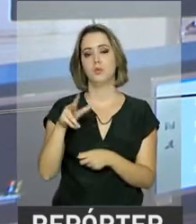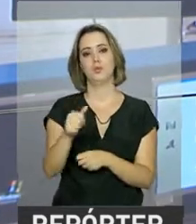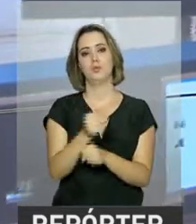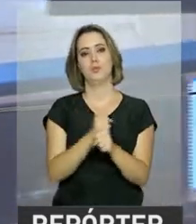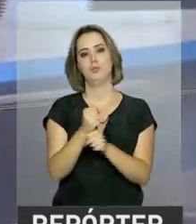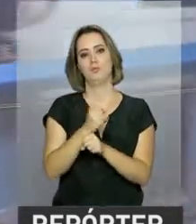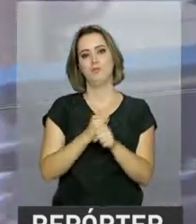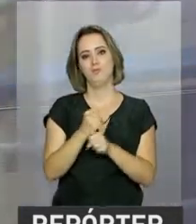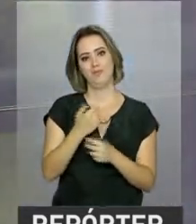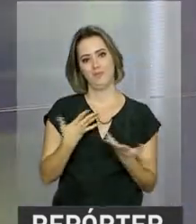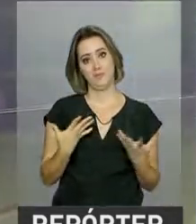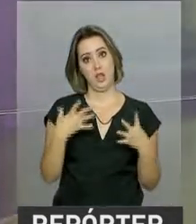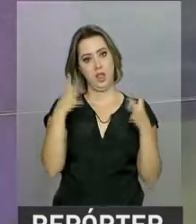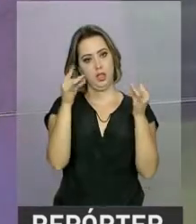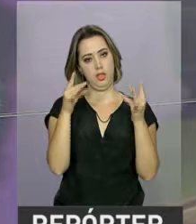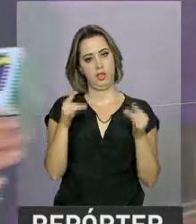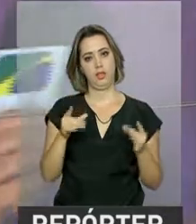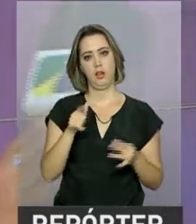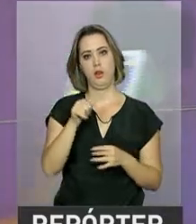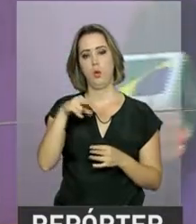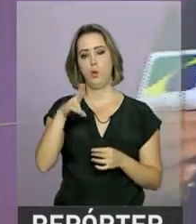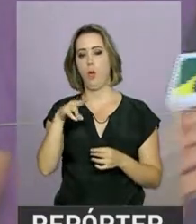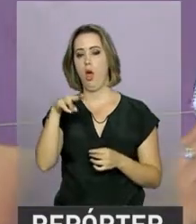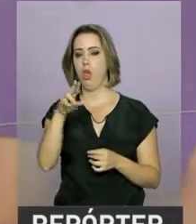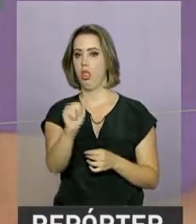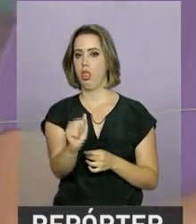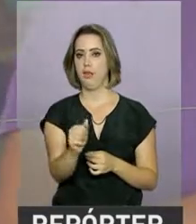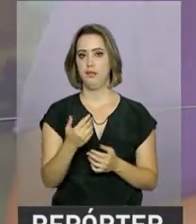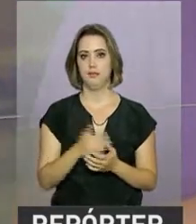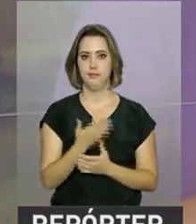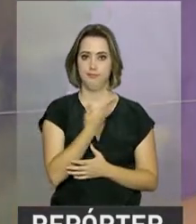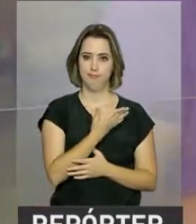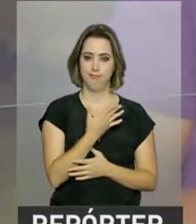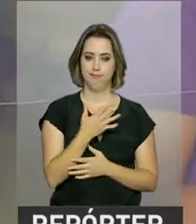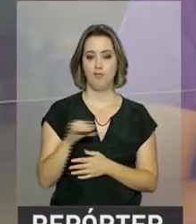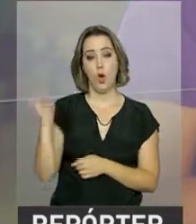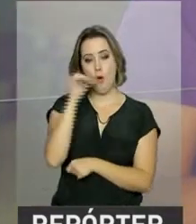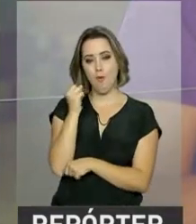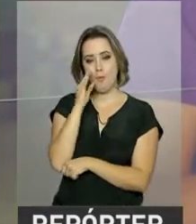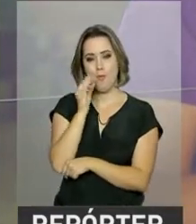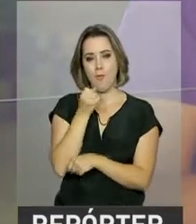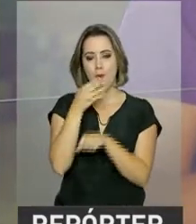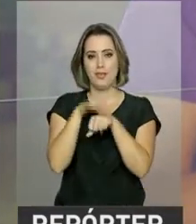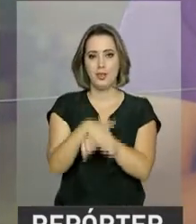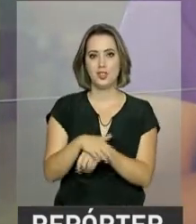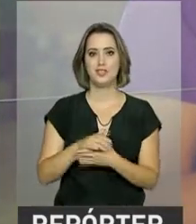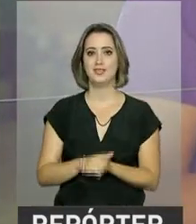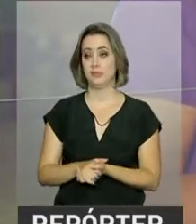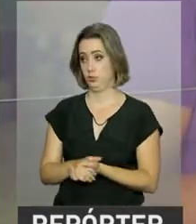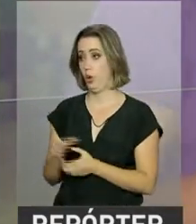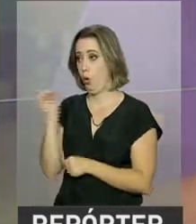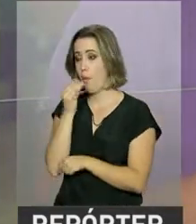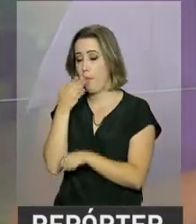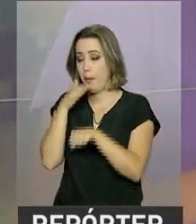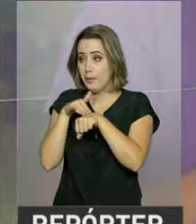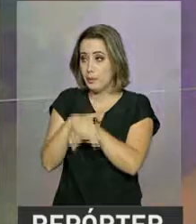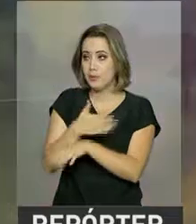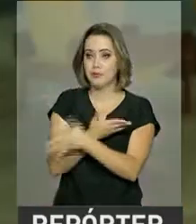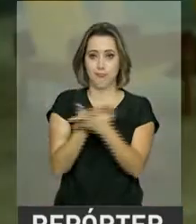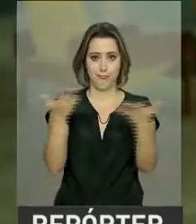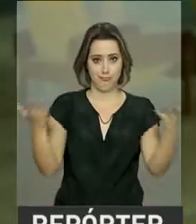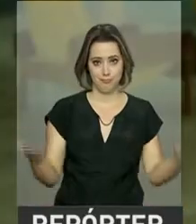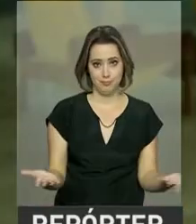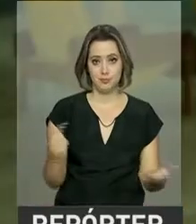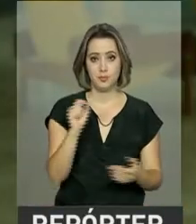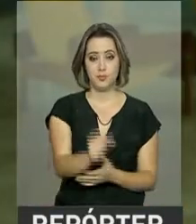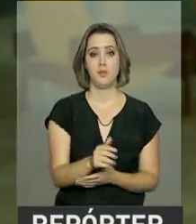4,36%. E quem tem os detalhes ao vivo para a gente é a repórter Luana Karen. Olá, Luana, boa noite. Olá, Roberto. Boa